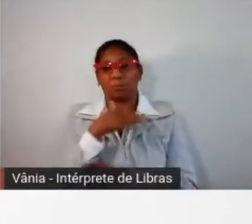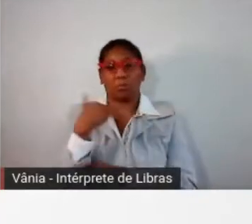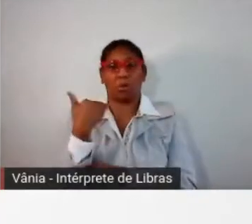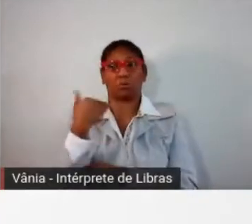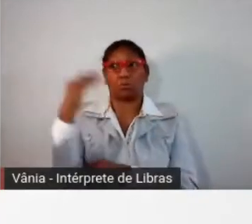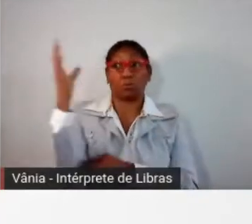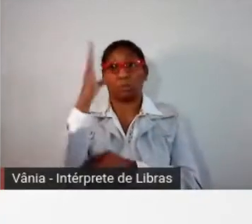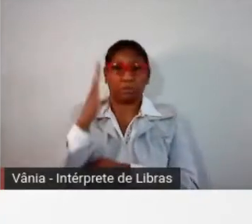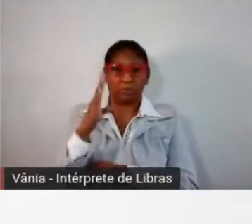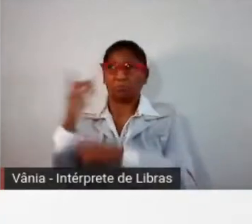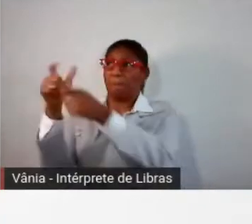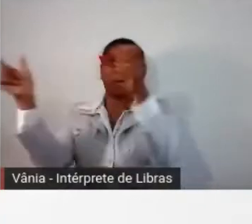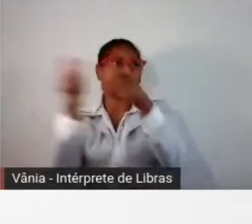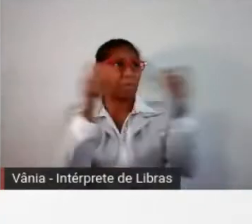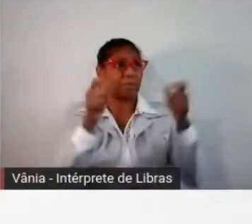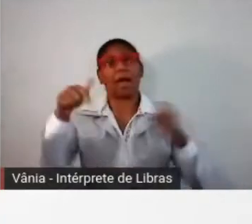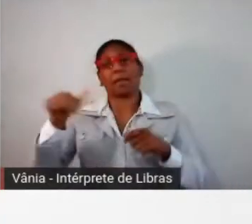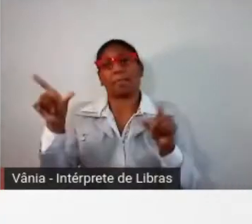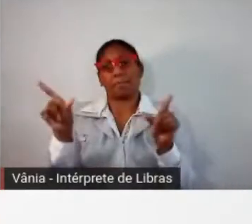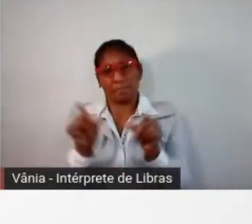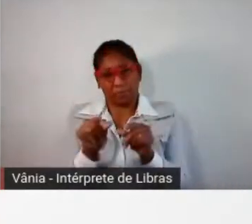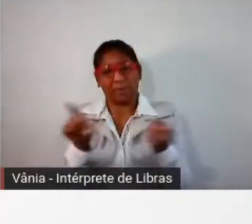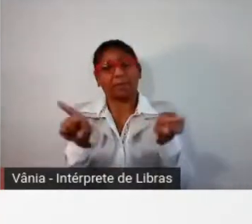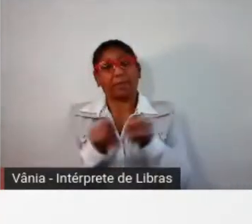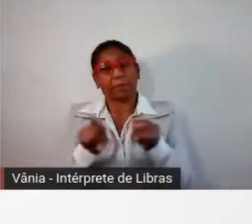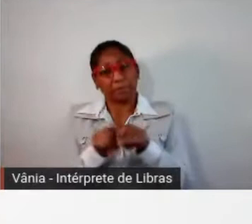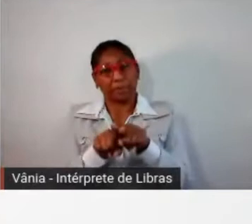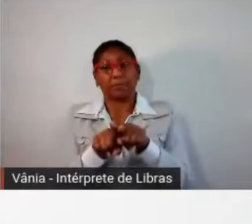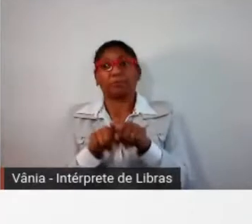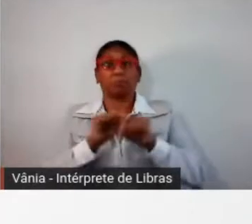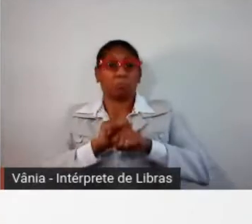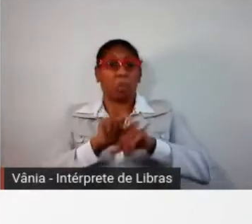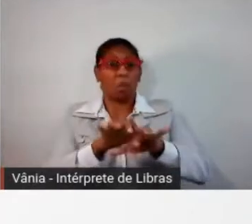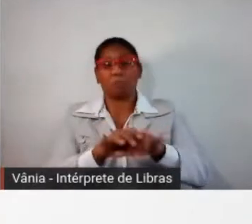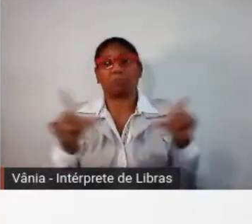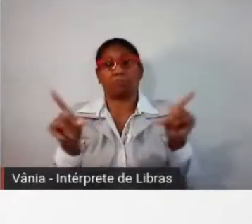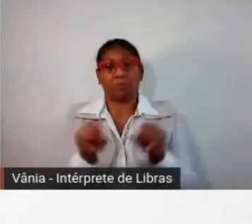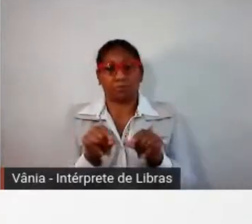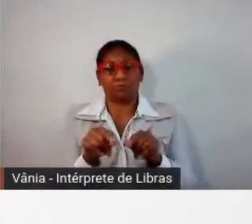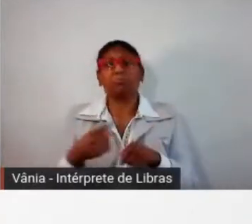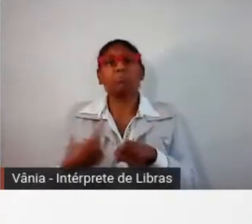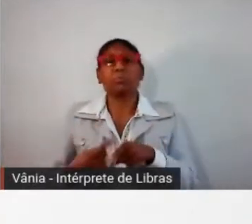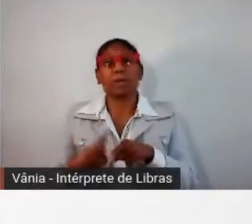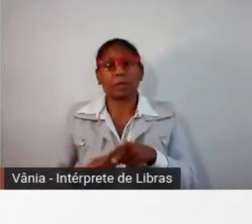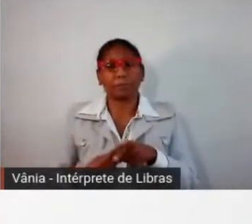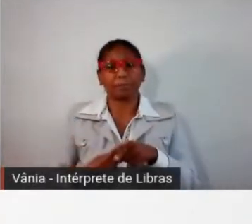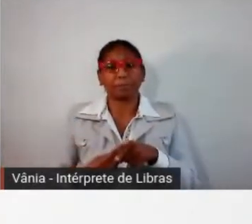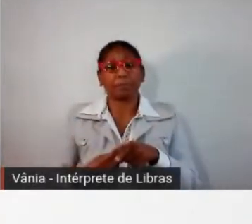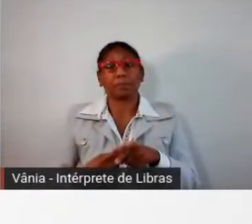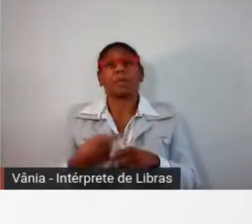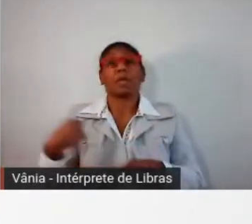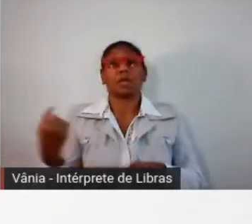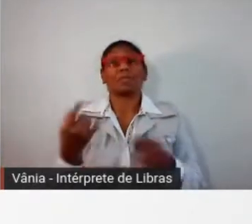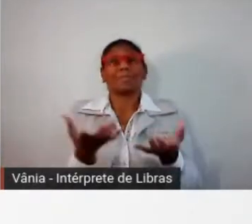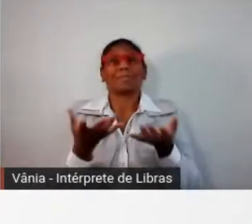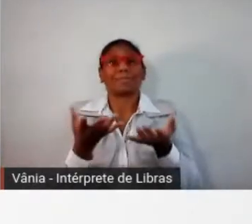no Brasil e também entre as menores taxas de incidência. E fazemos isso com a busca de